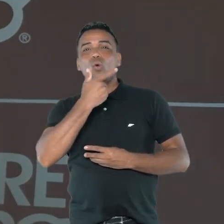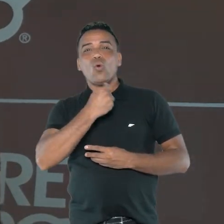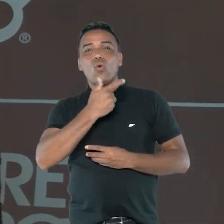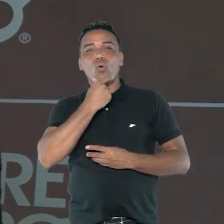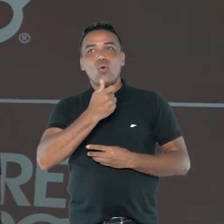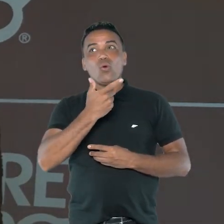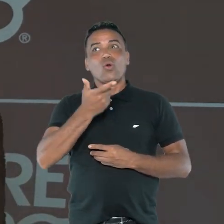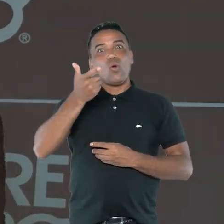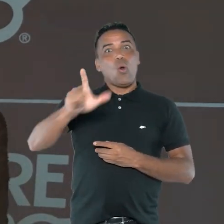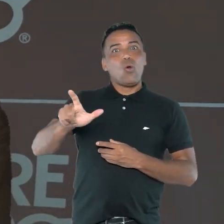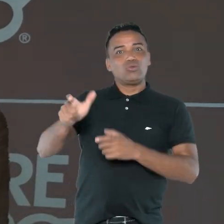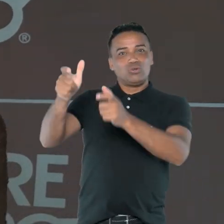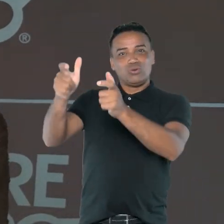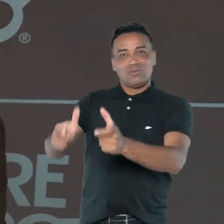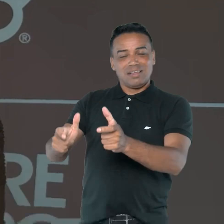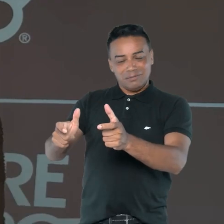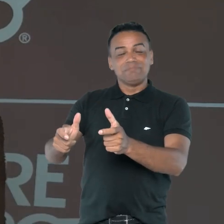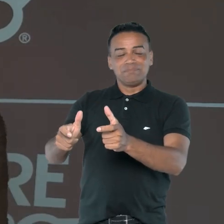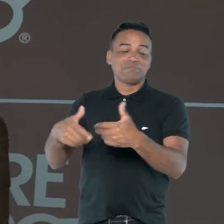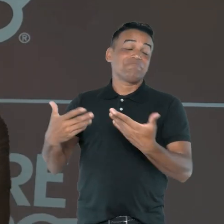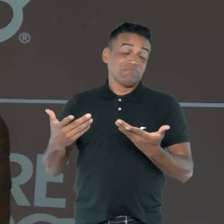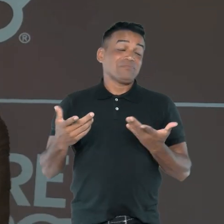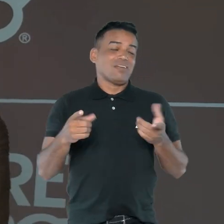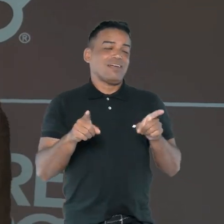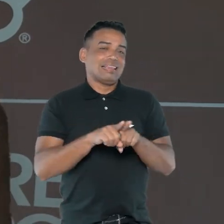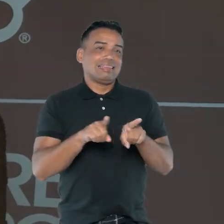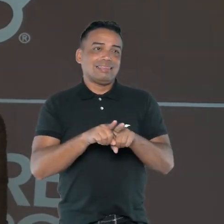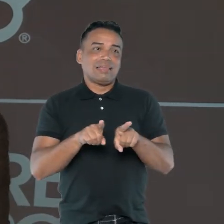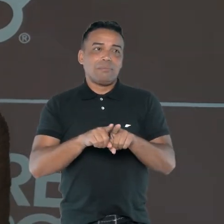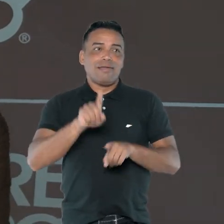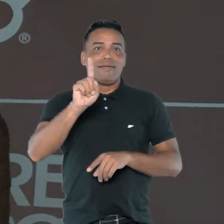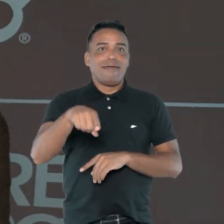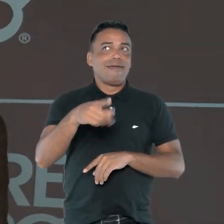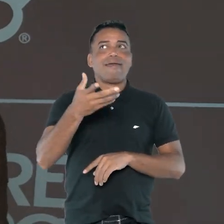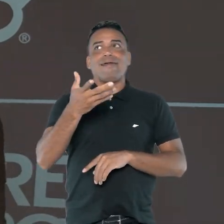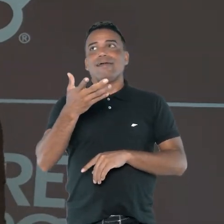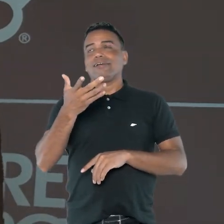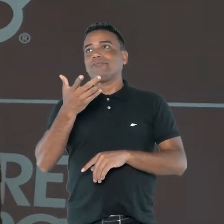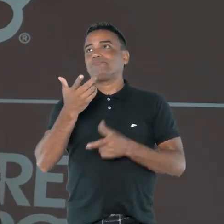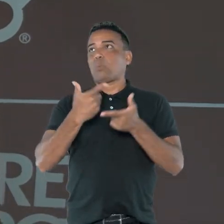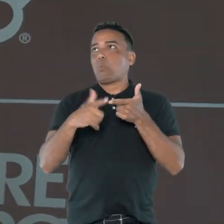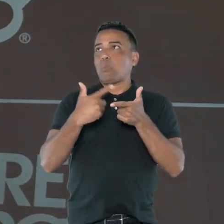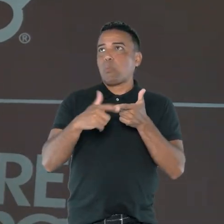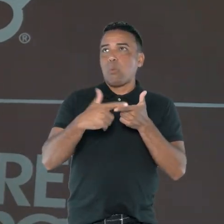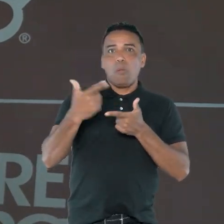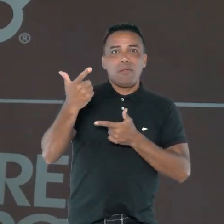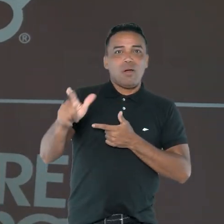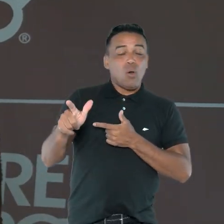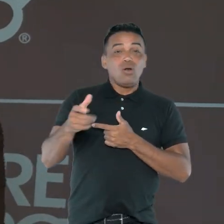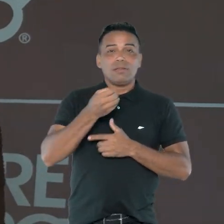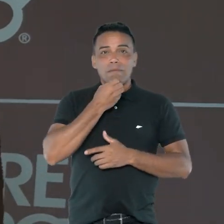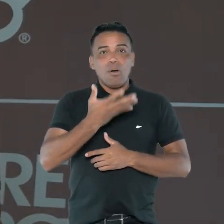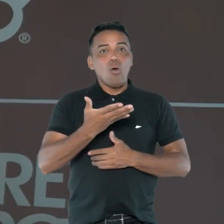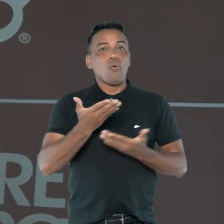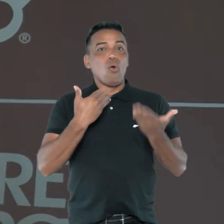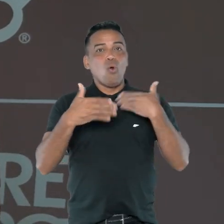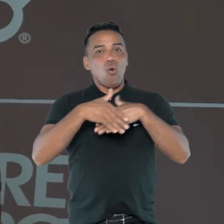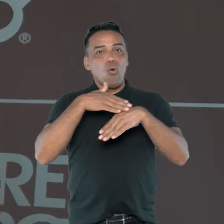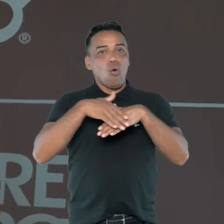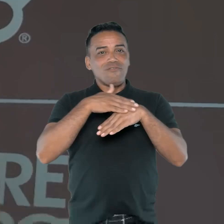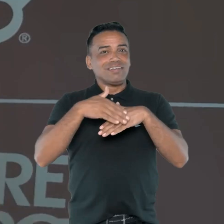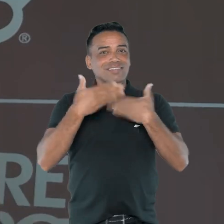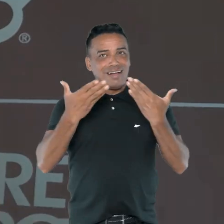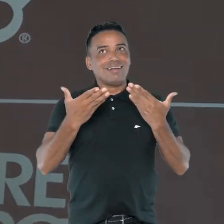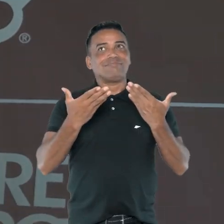embora seja de um outro lugar. E aí também é uma outra questão que eu acho que seria bom a gente poder